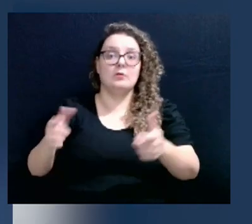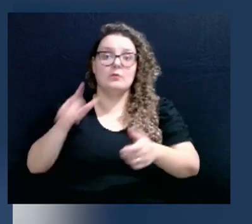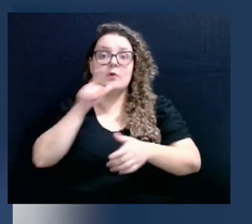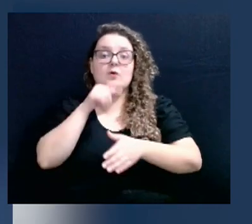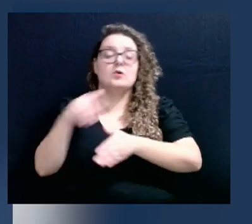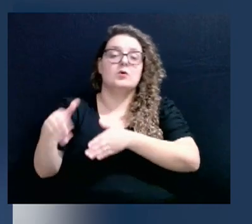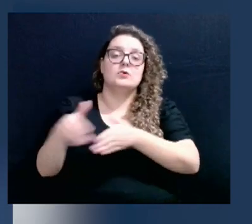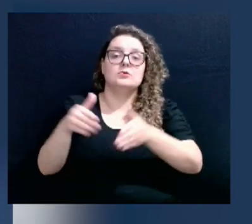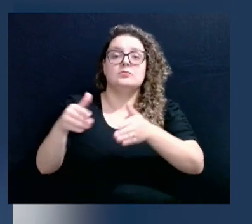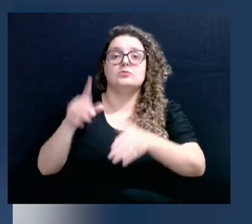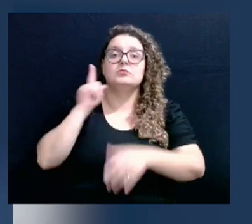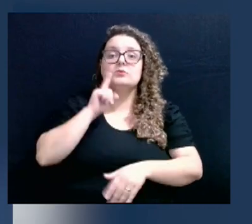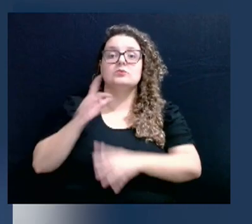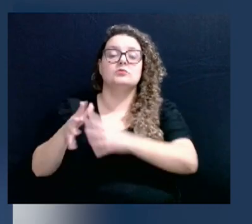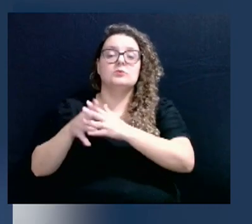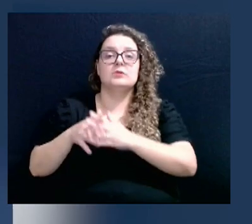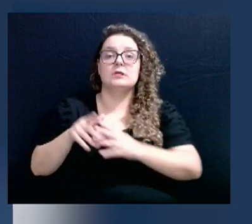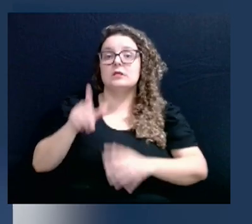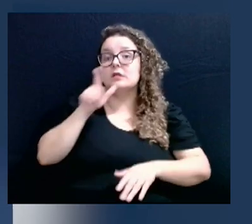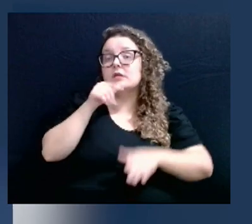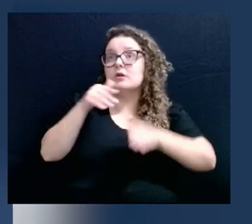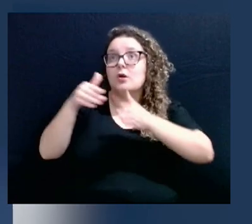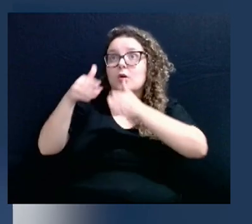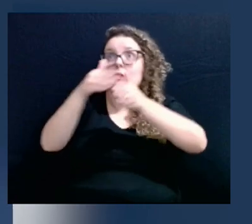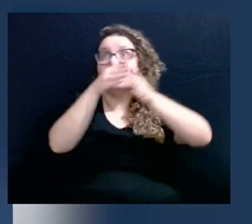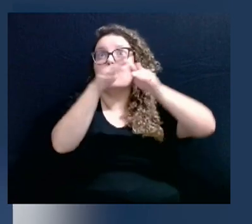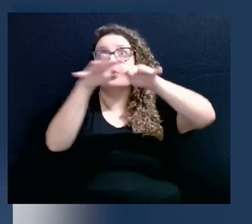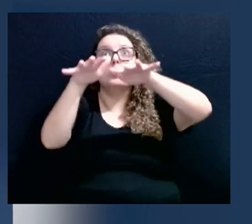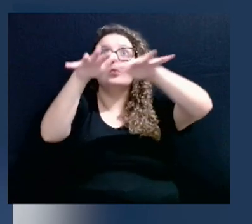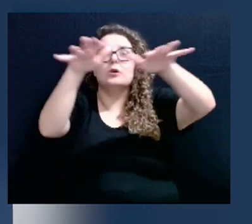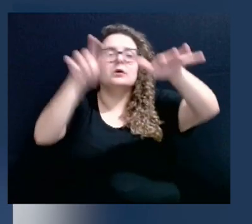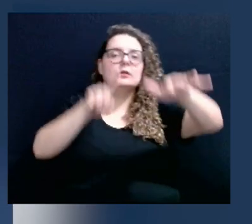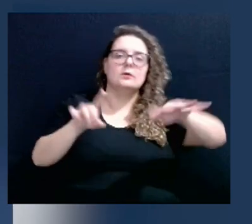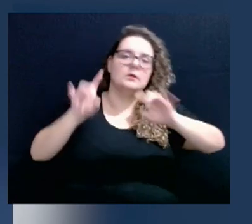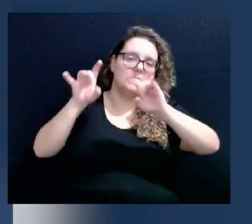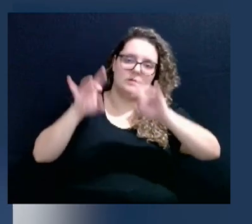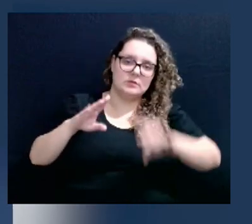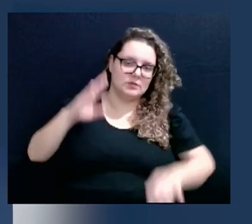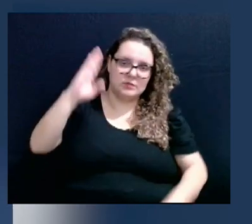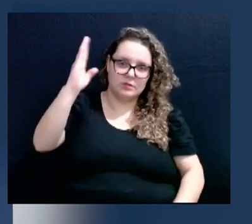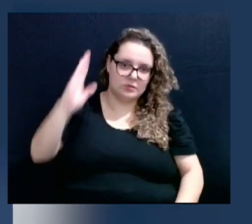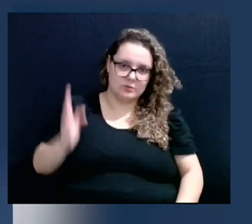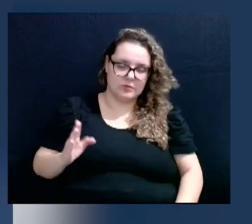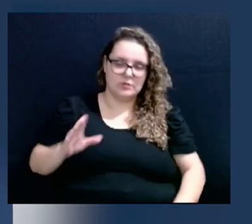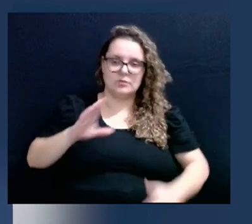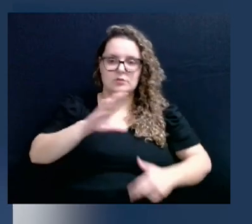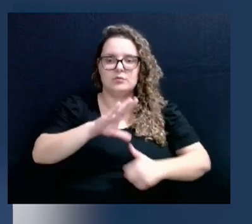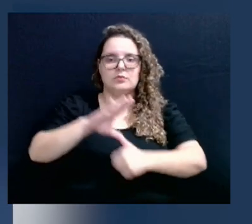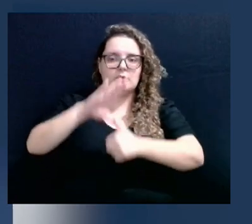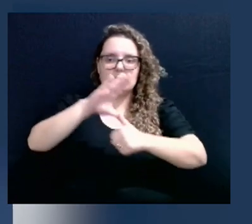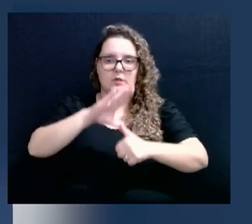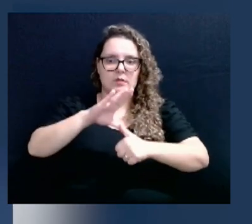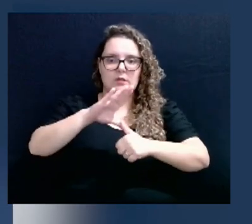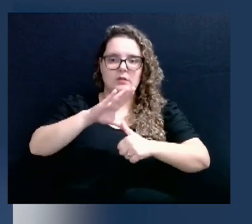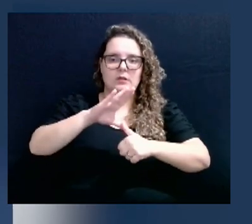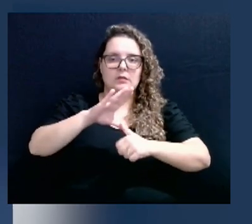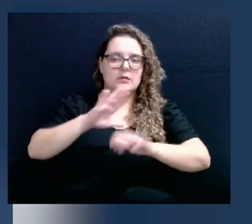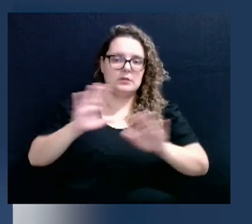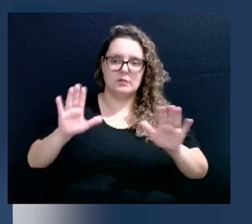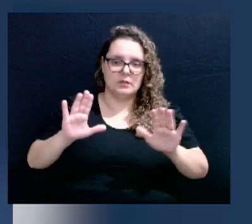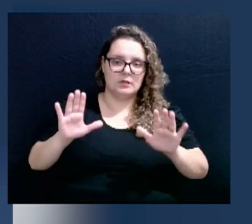rios voadores, eles não são uma exclusividade aqui do Brasil, da América do Sul, mas eles ocorrem em várias partes